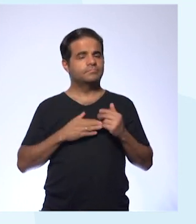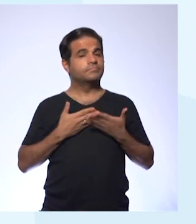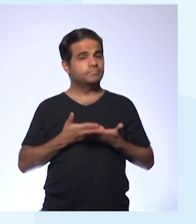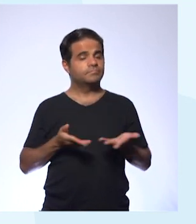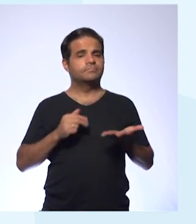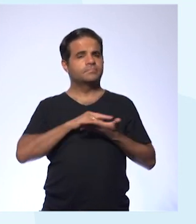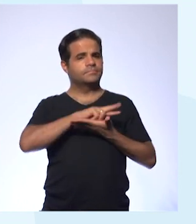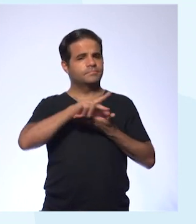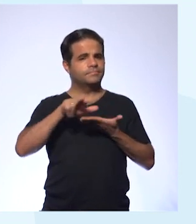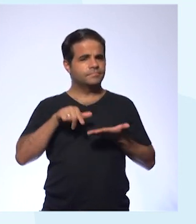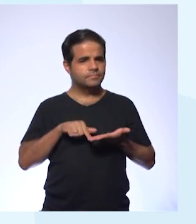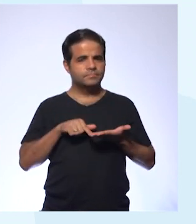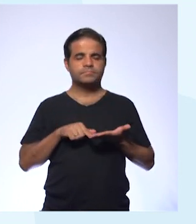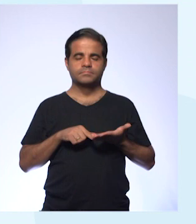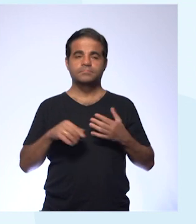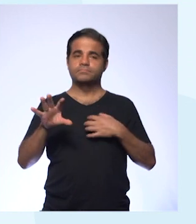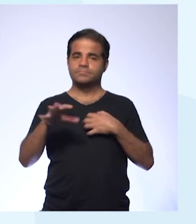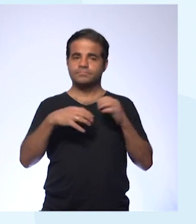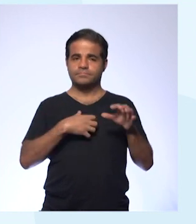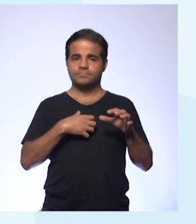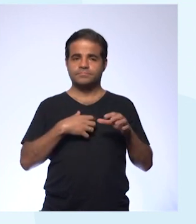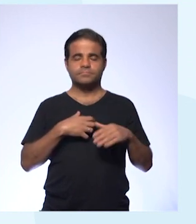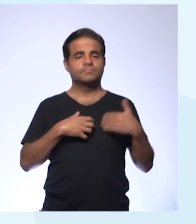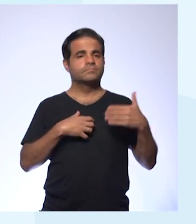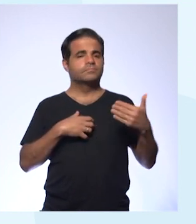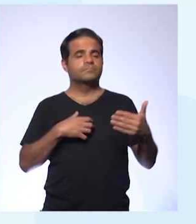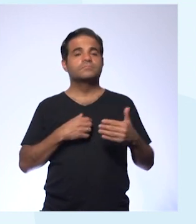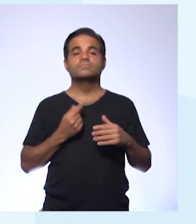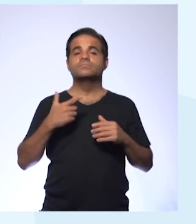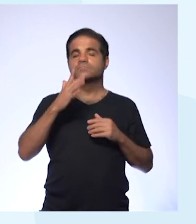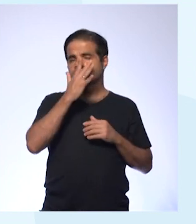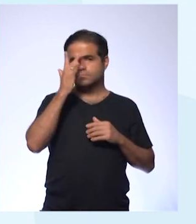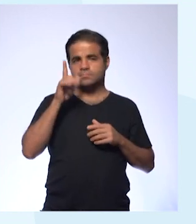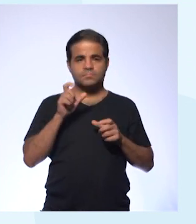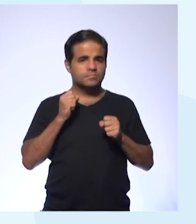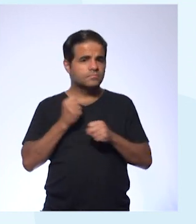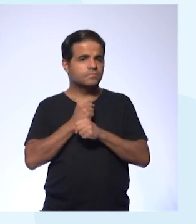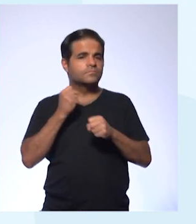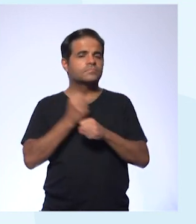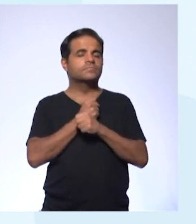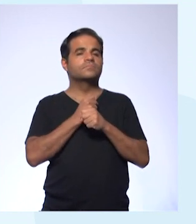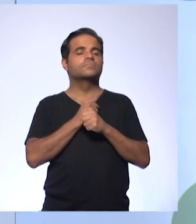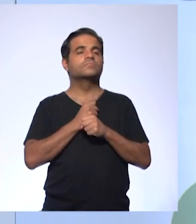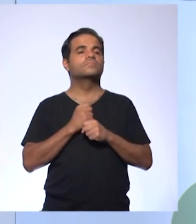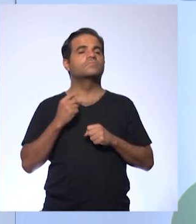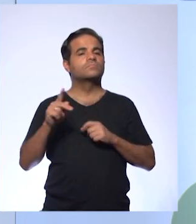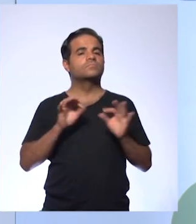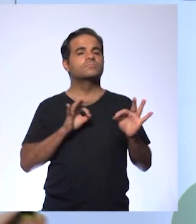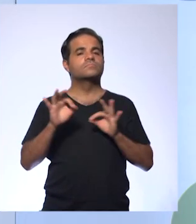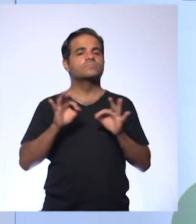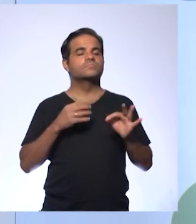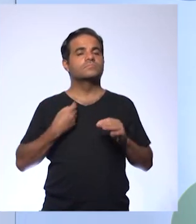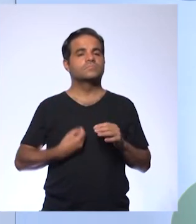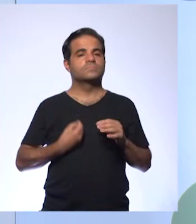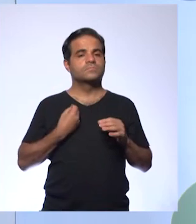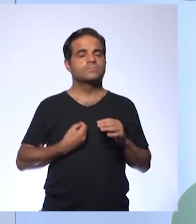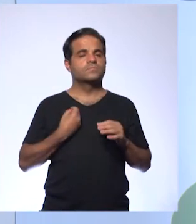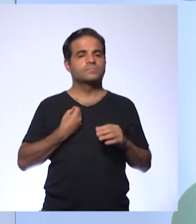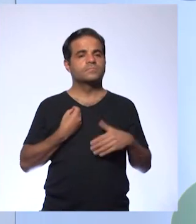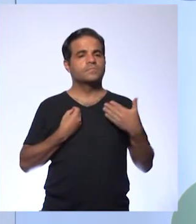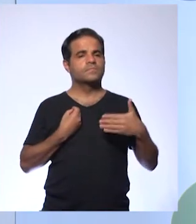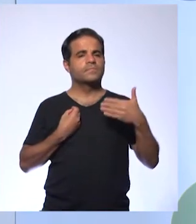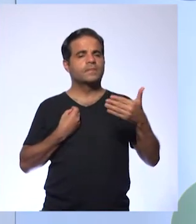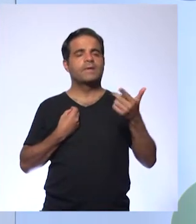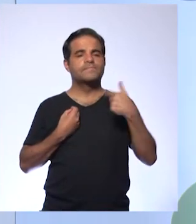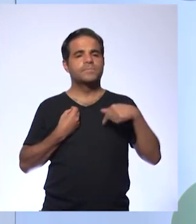à diversidade, empatizar-se com o outro na construção do seu projeto de vida. E para a